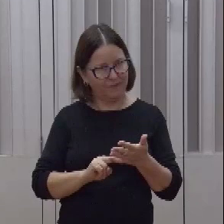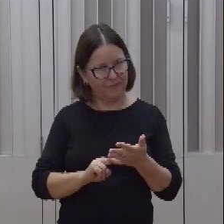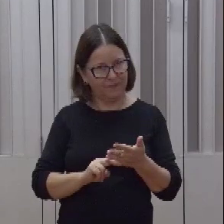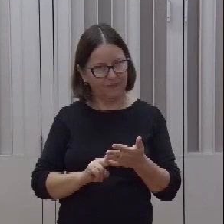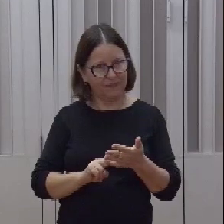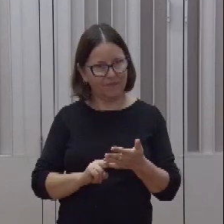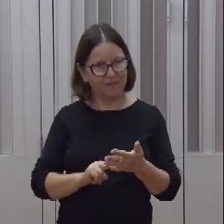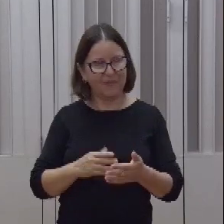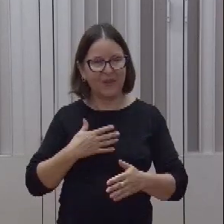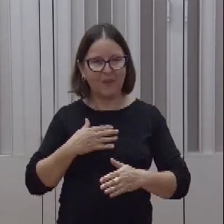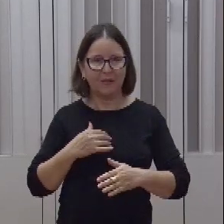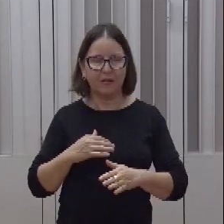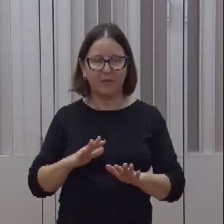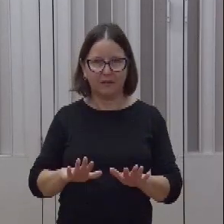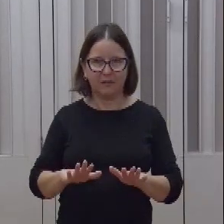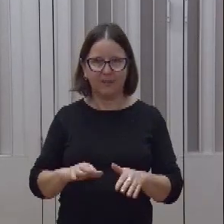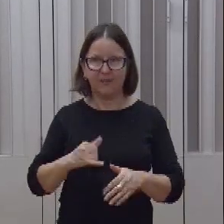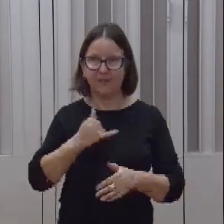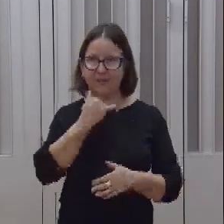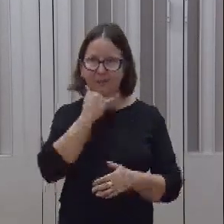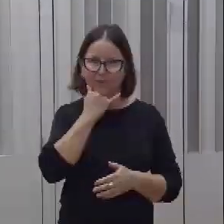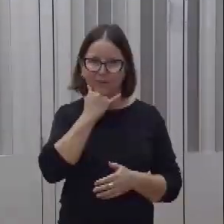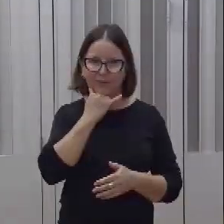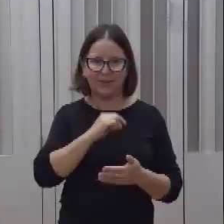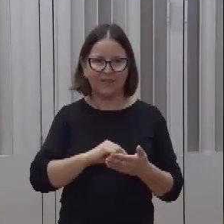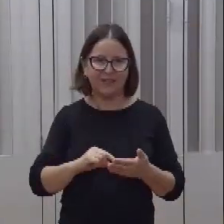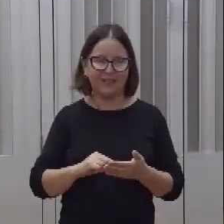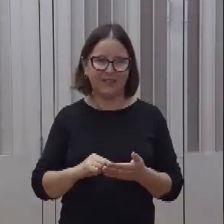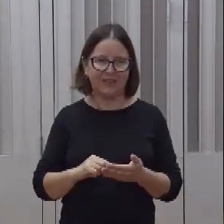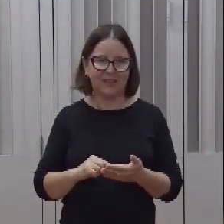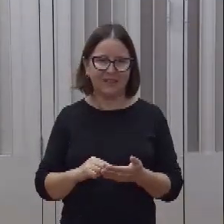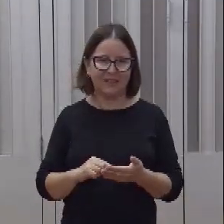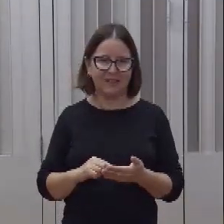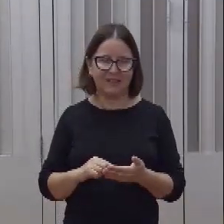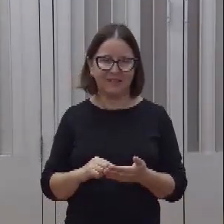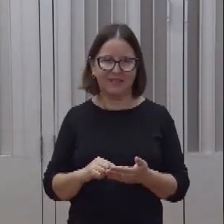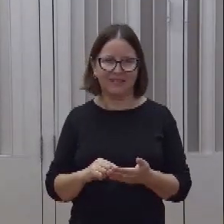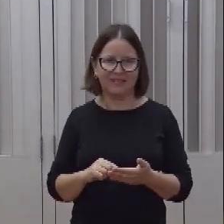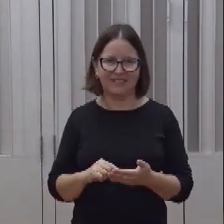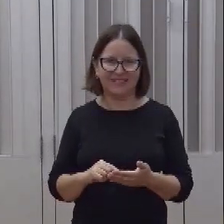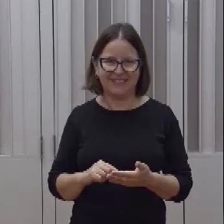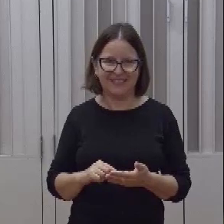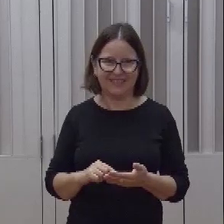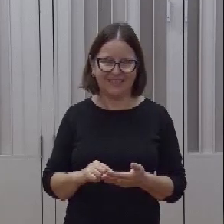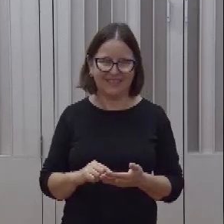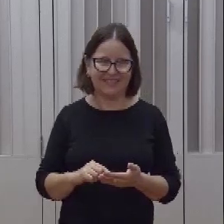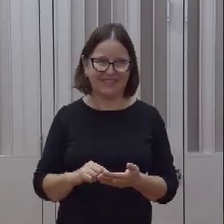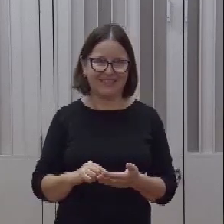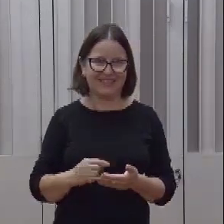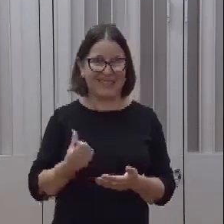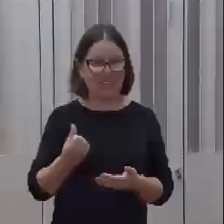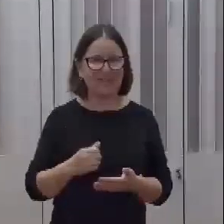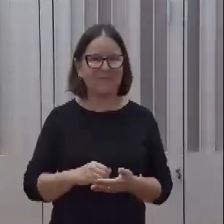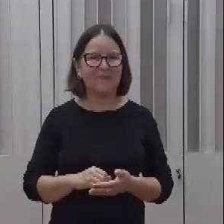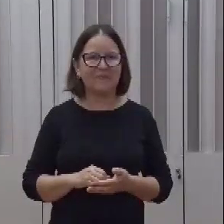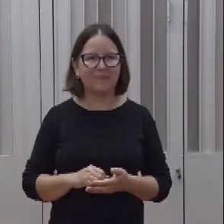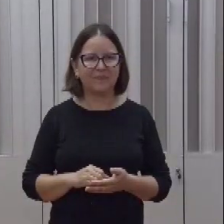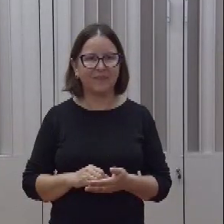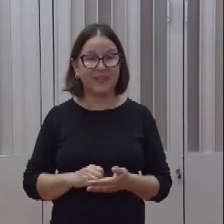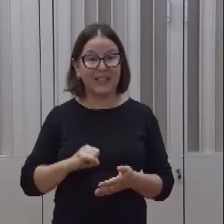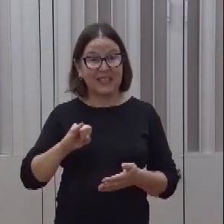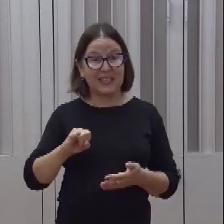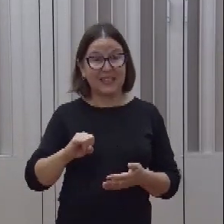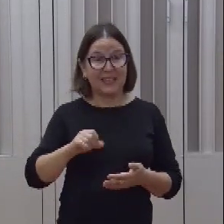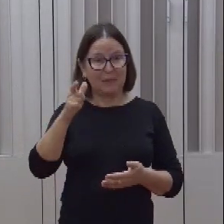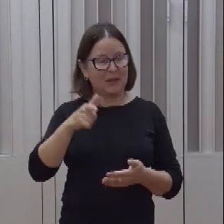As minhas ovelhas... Não, é o versículo 15, 6, desculpa. João 15, 6. Se alguém